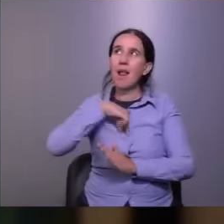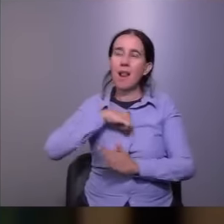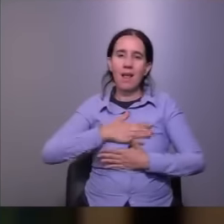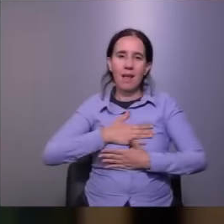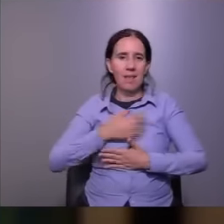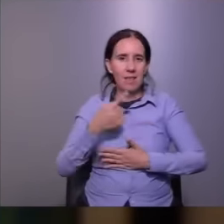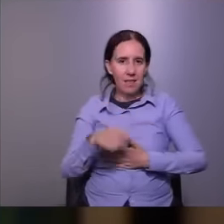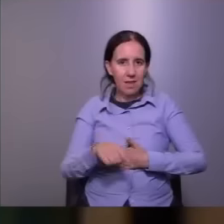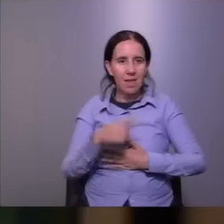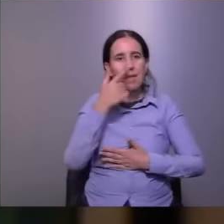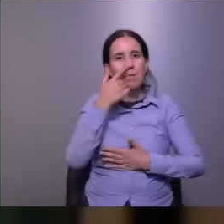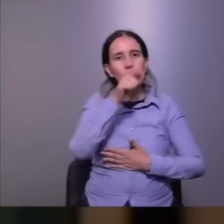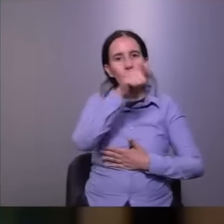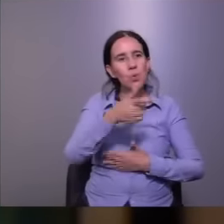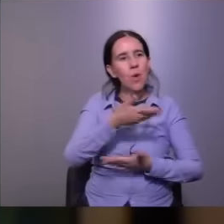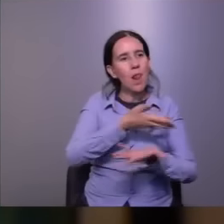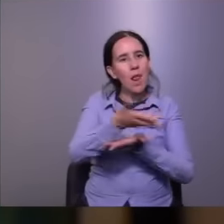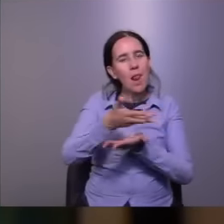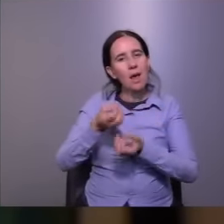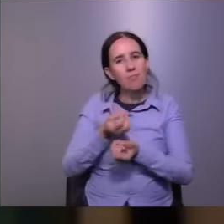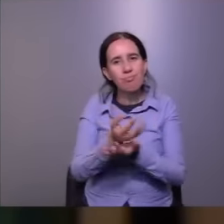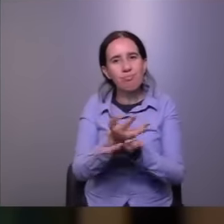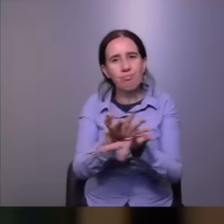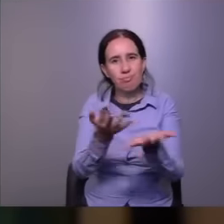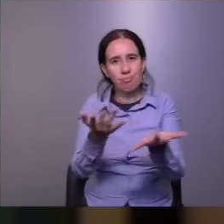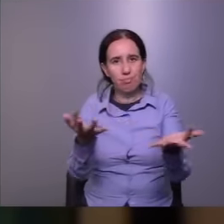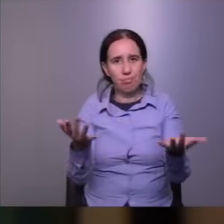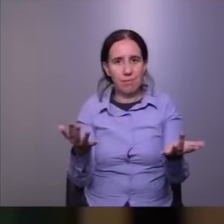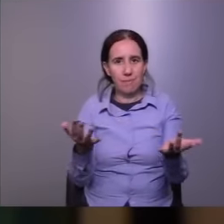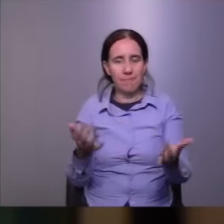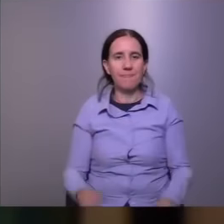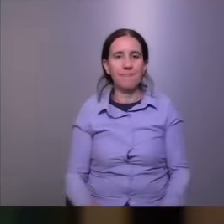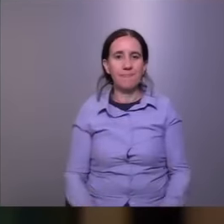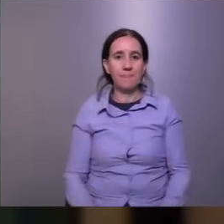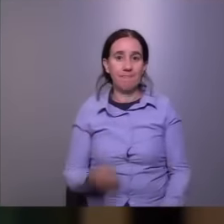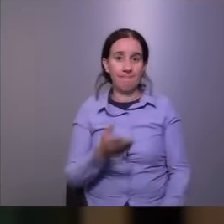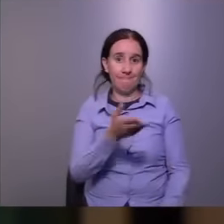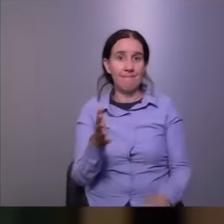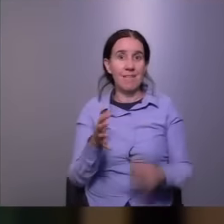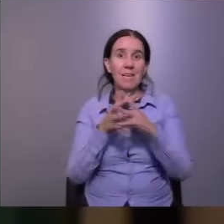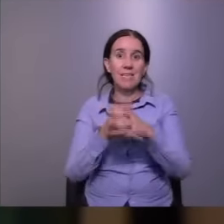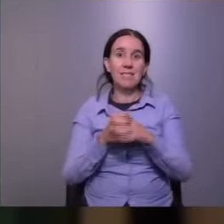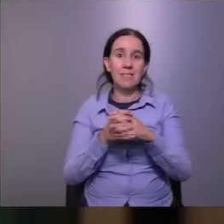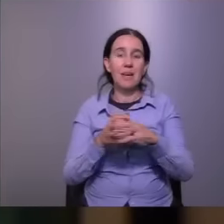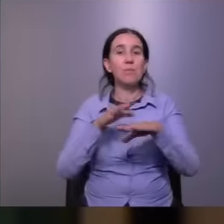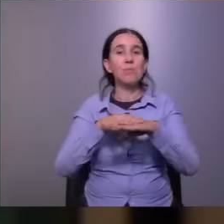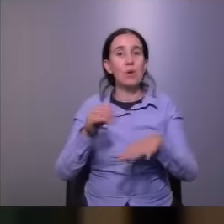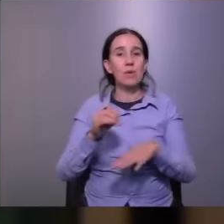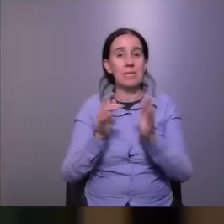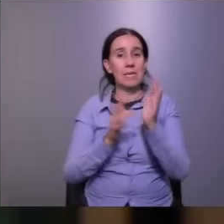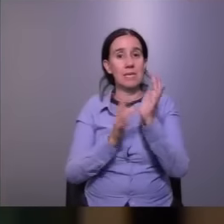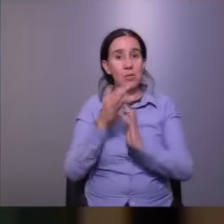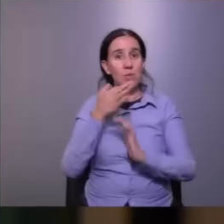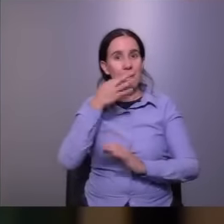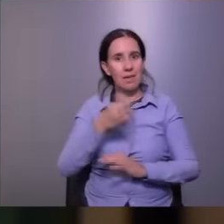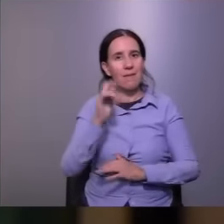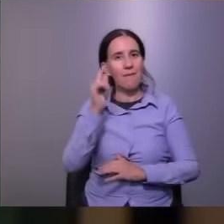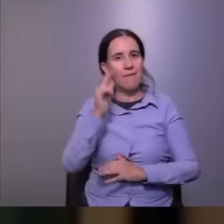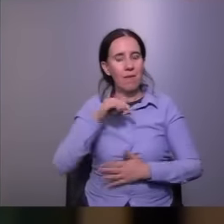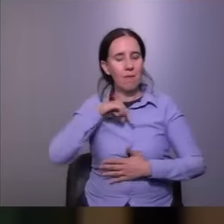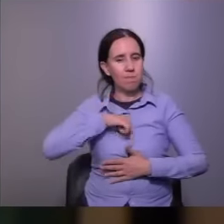irmãos, e com Maria somos chamados a levarmos essa vida divina que nos habita a todos aqueles com quem nos vamos